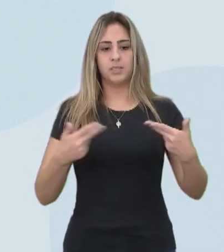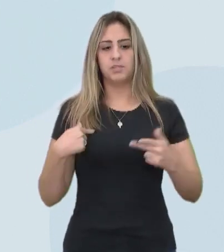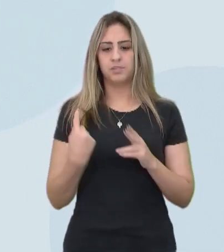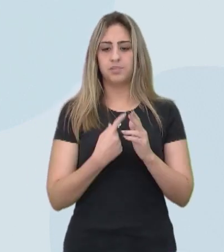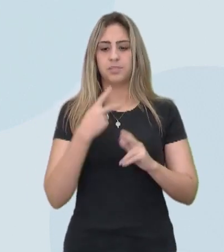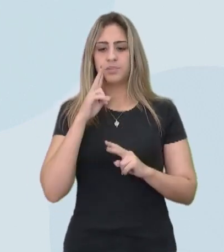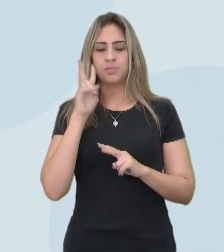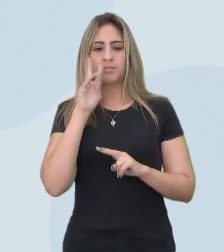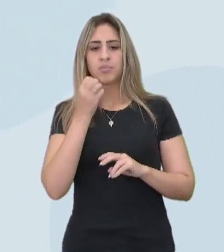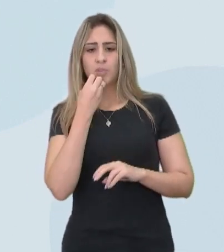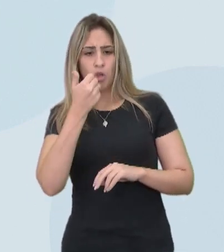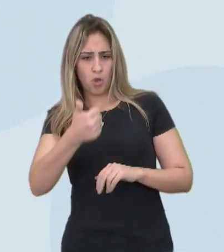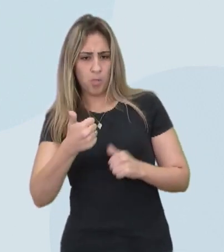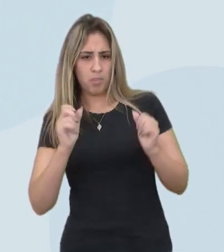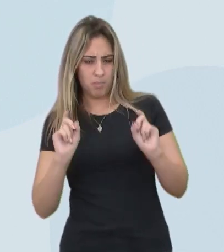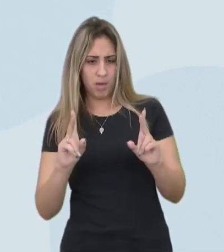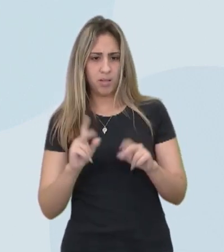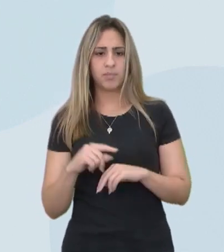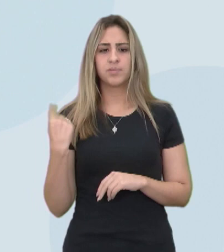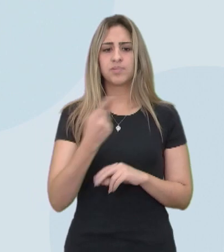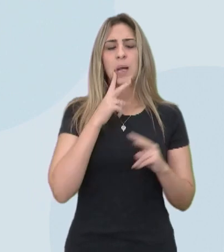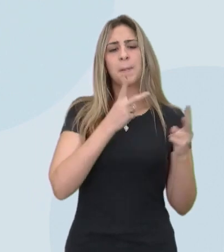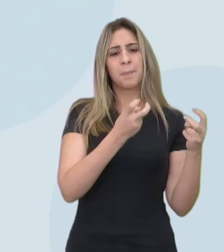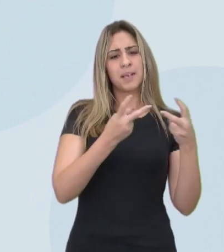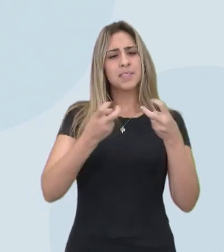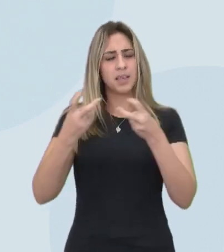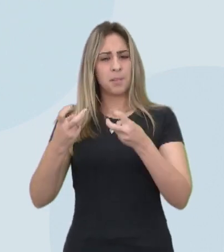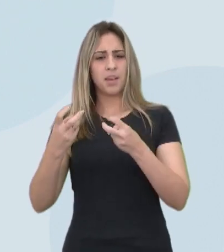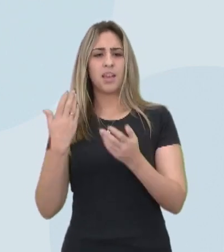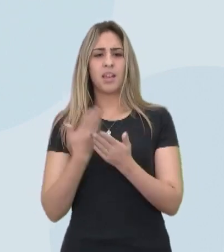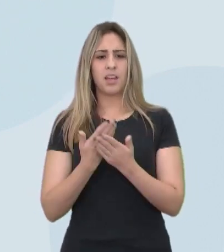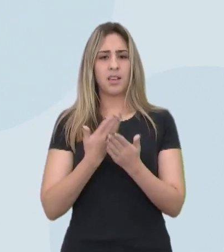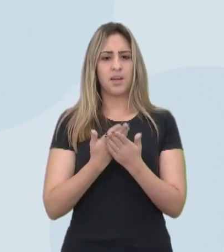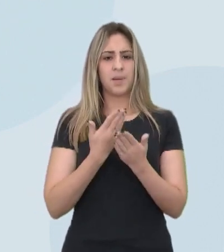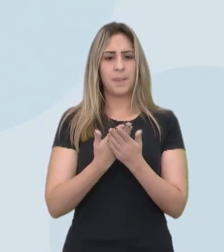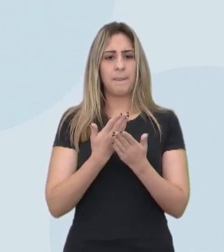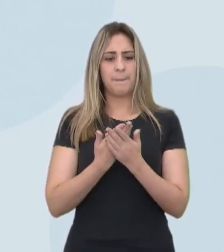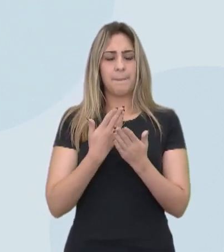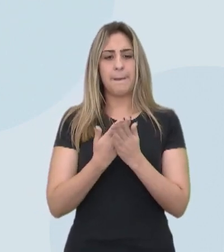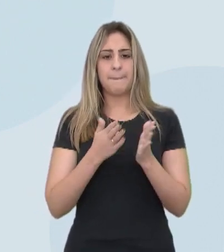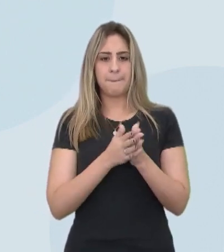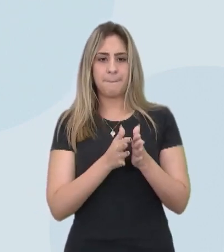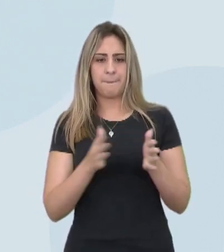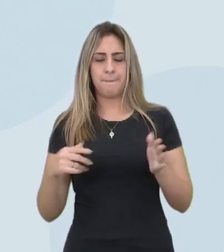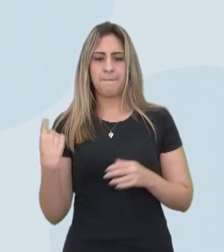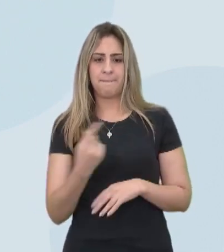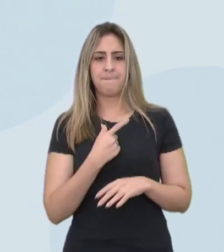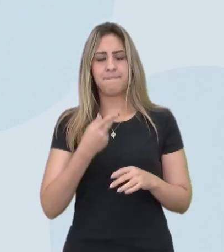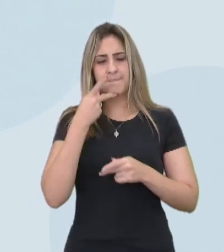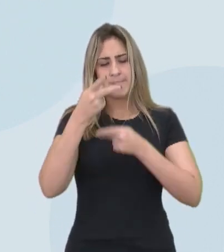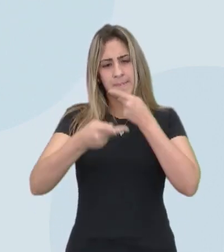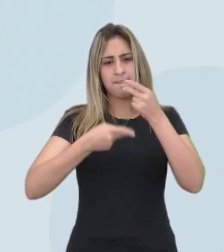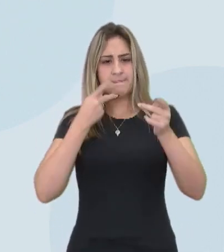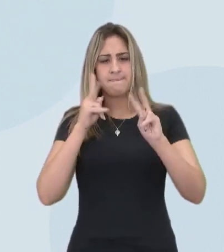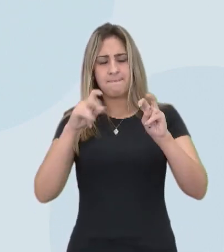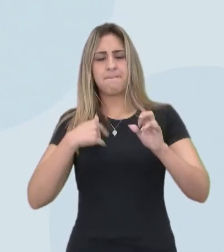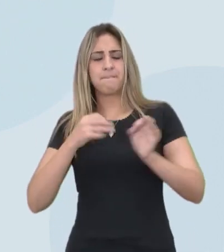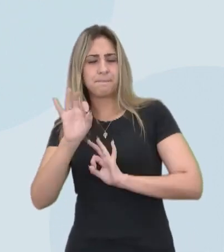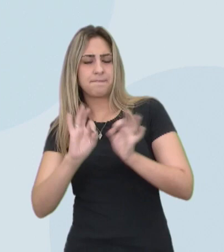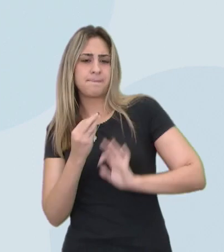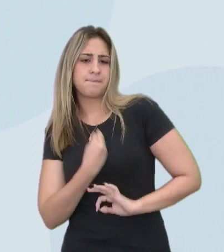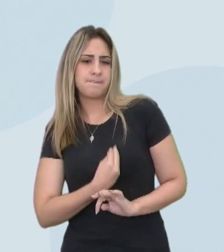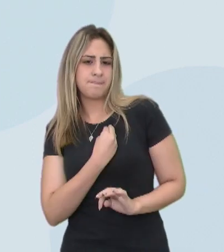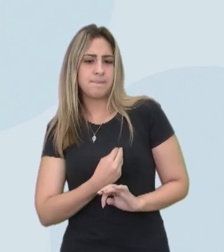história, tudo bem? Então, vocês vão perceber. Na aula de Zine, eu comentei o meu projeto de